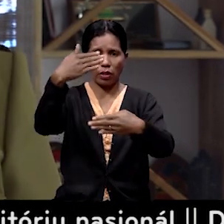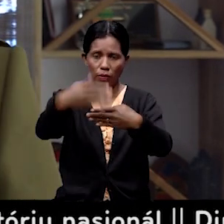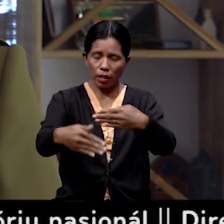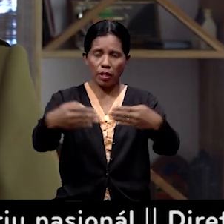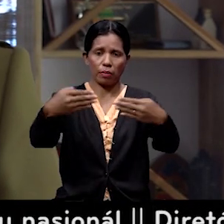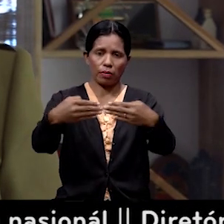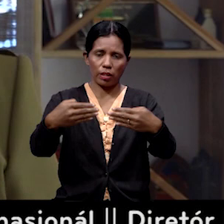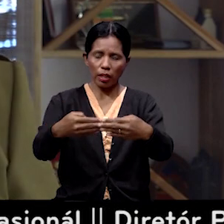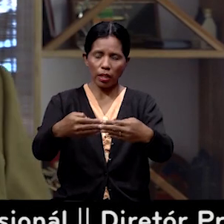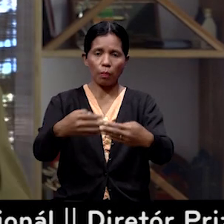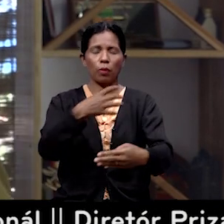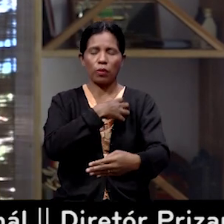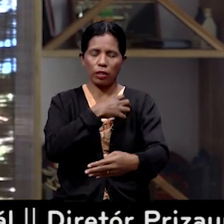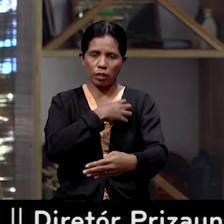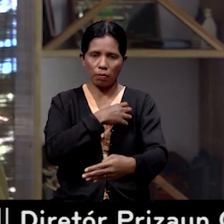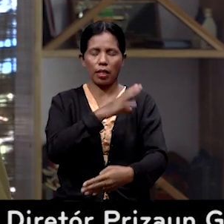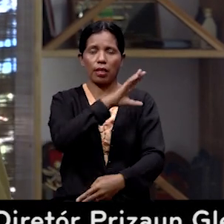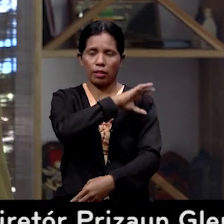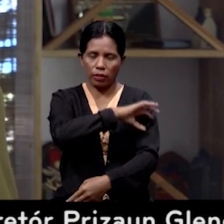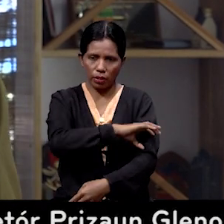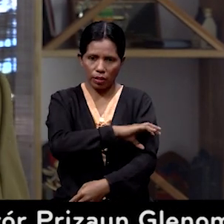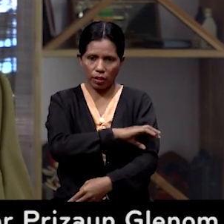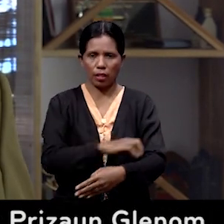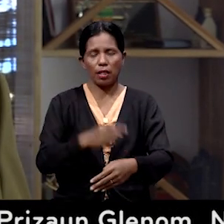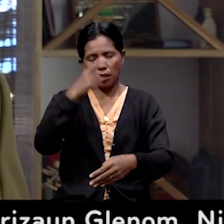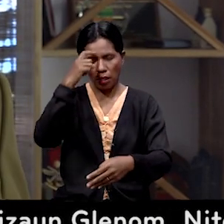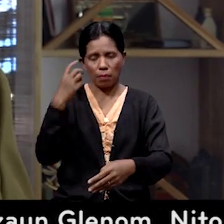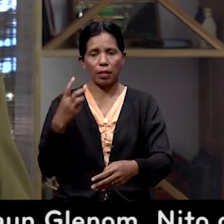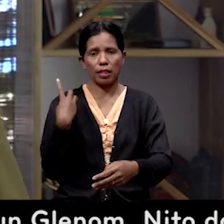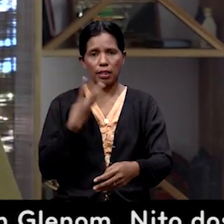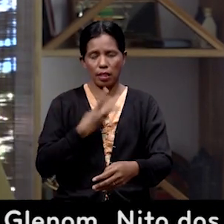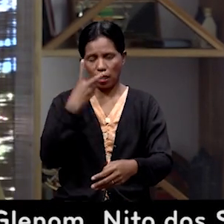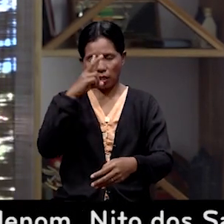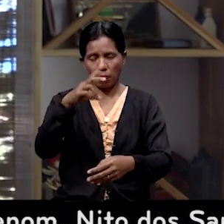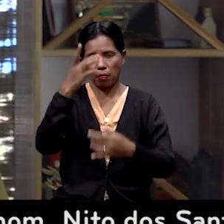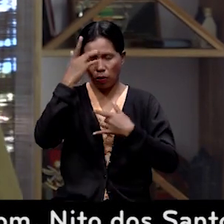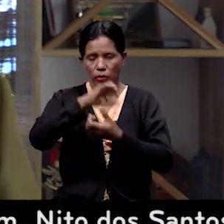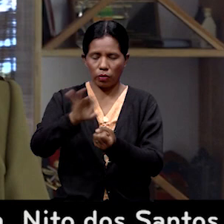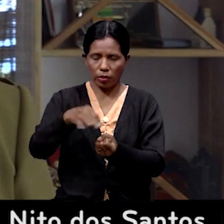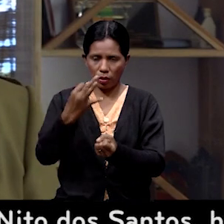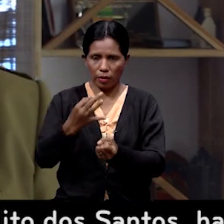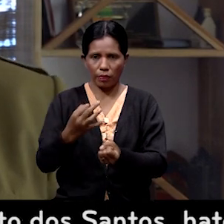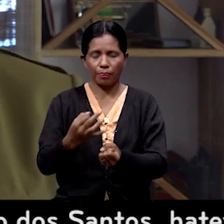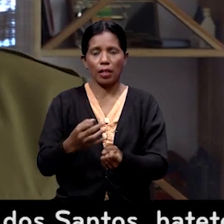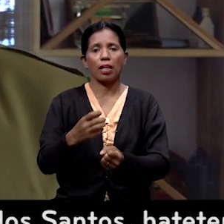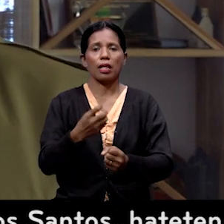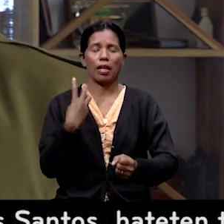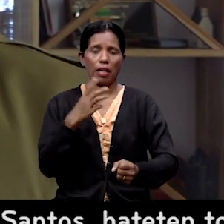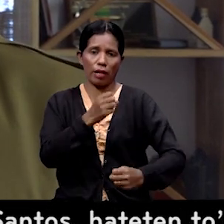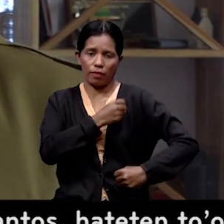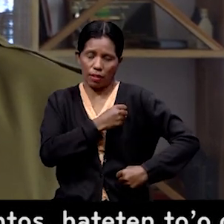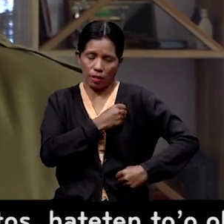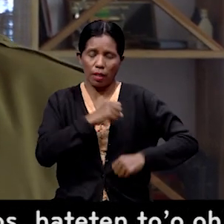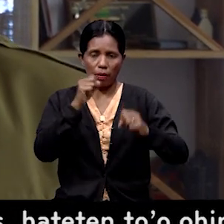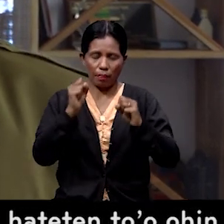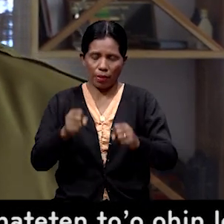Quando PNTL precisa, na situação crise, pandemia, então FDTL halo backup. Nem bele, nem